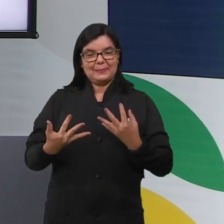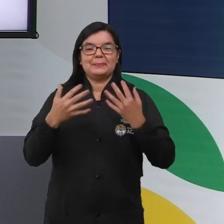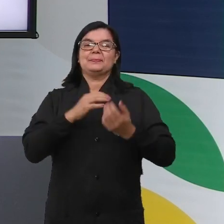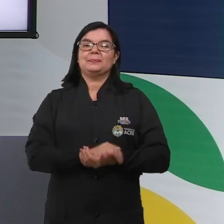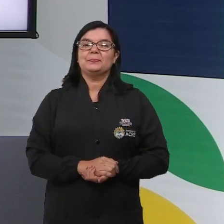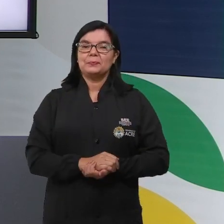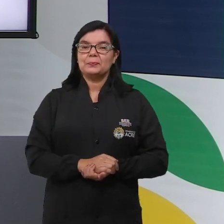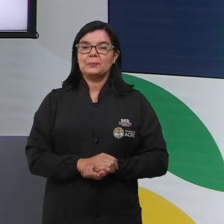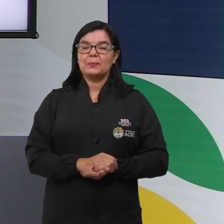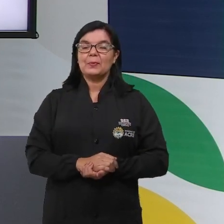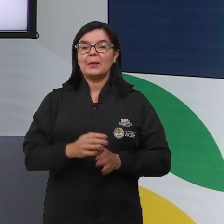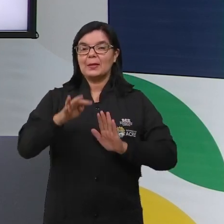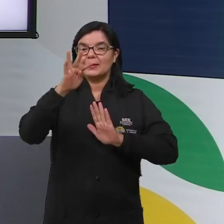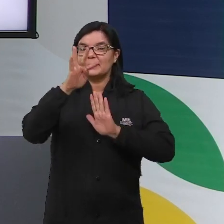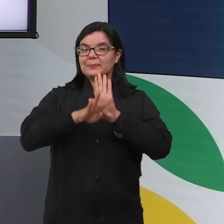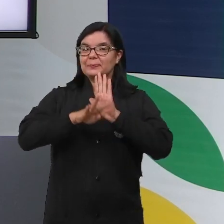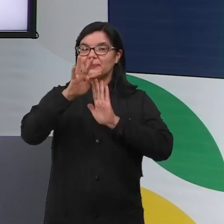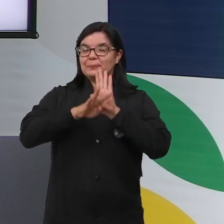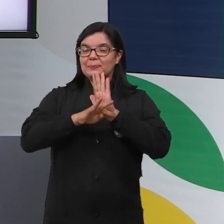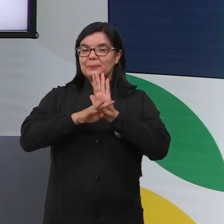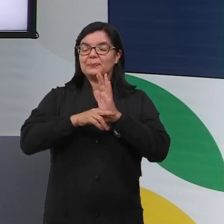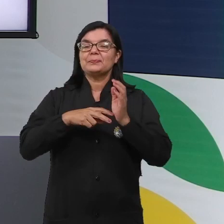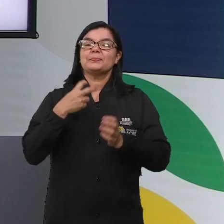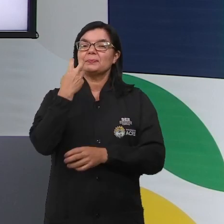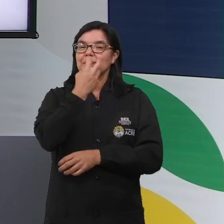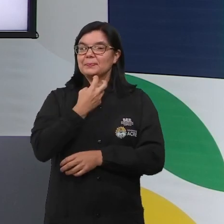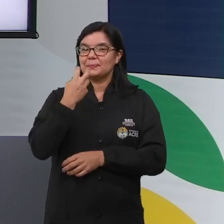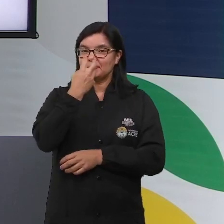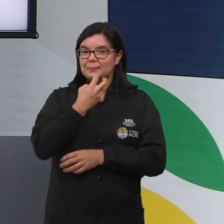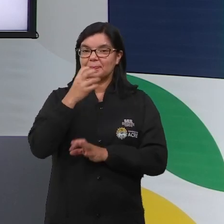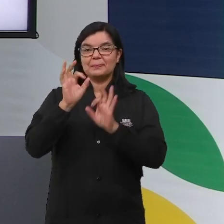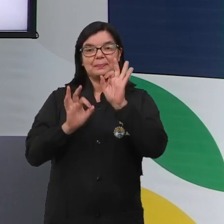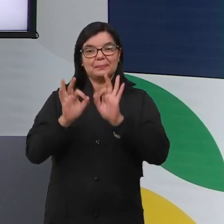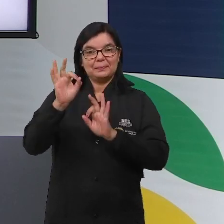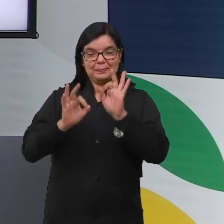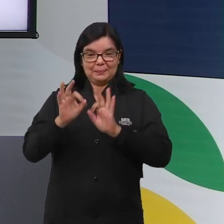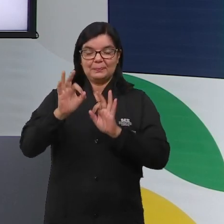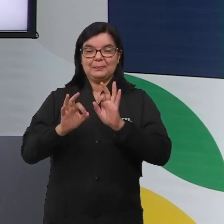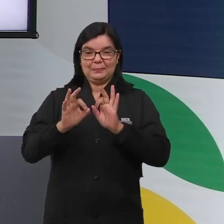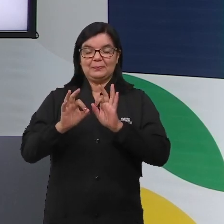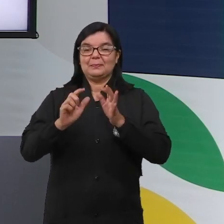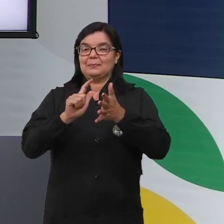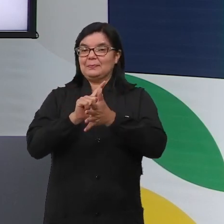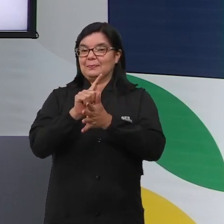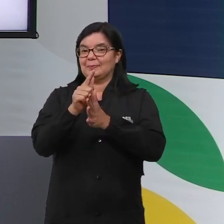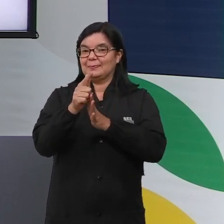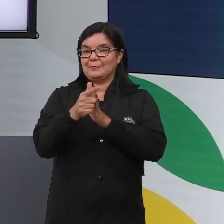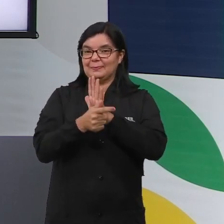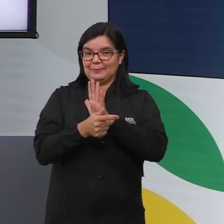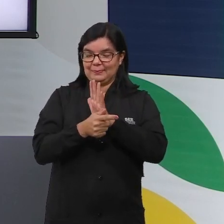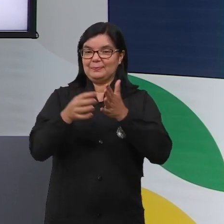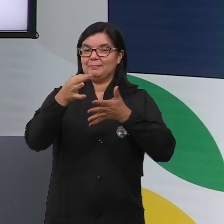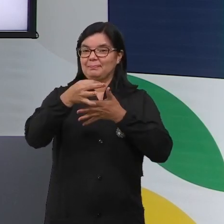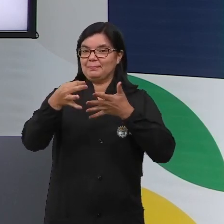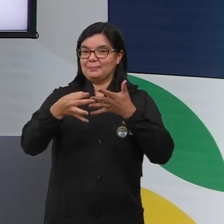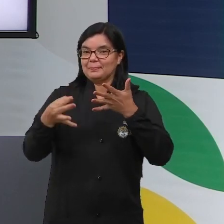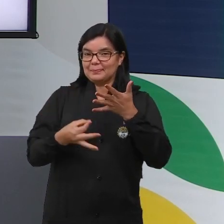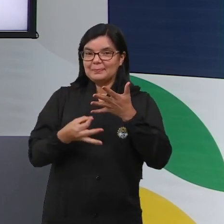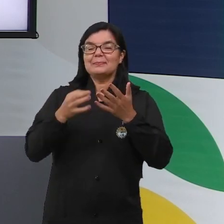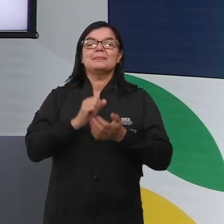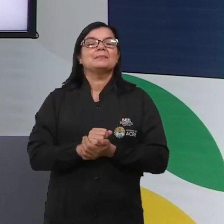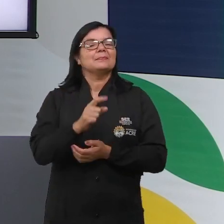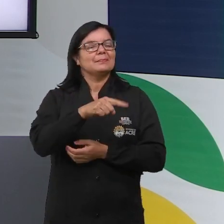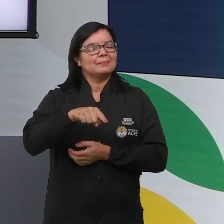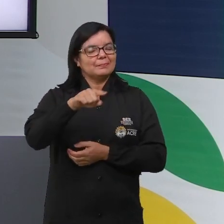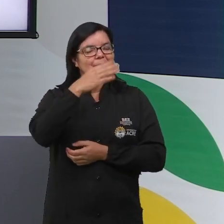sobre textos orais e produção de gêneros diversos aí de textos orais. Com certeza você já